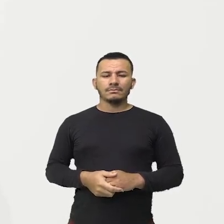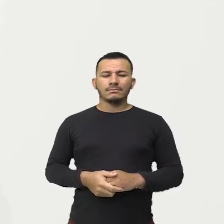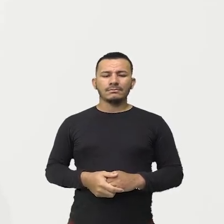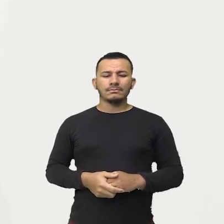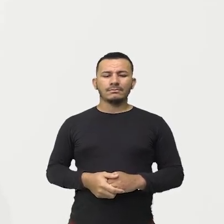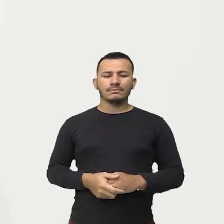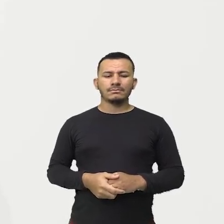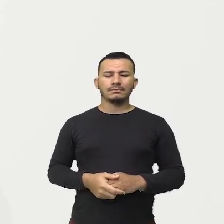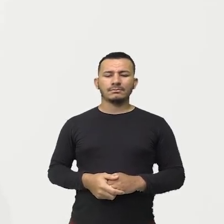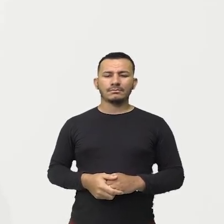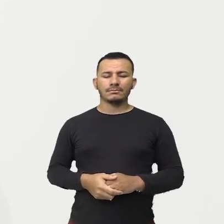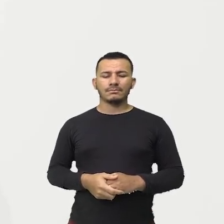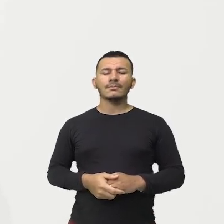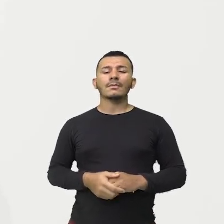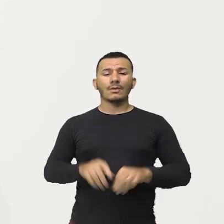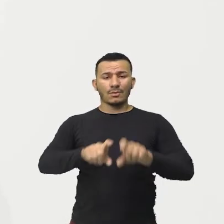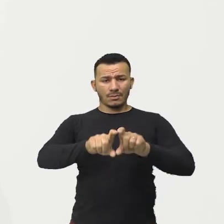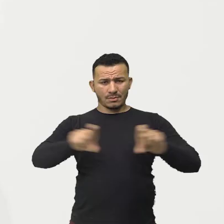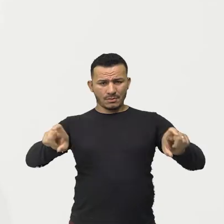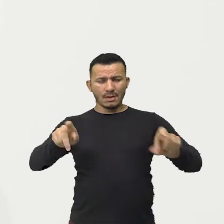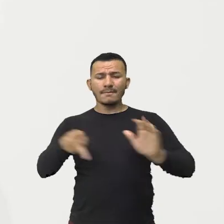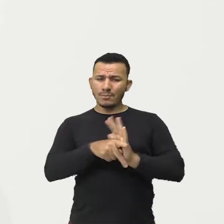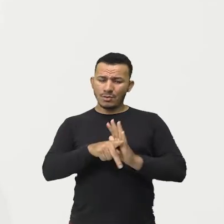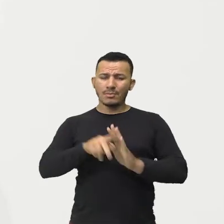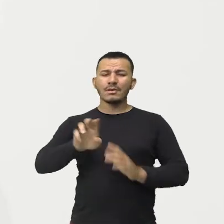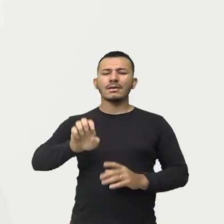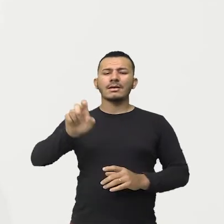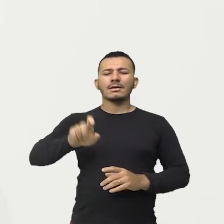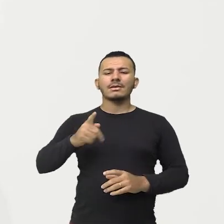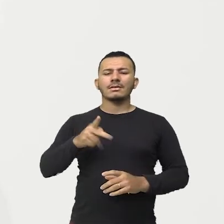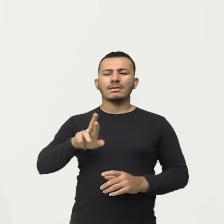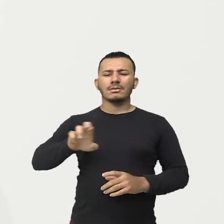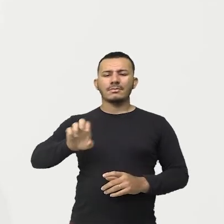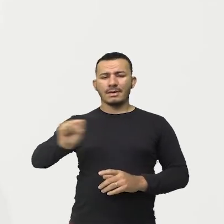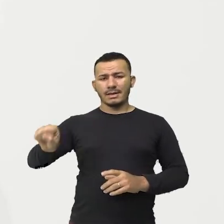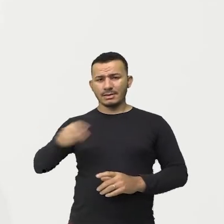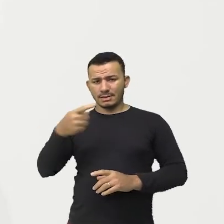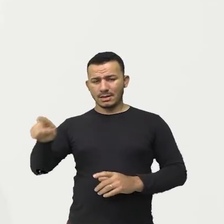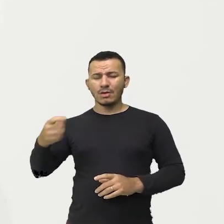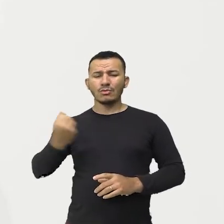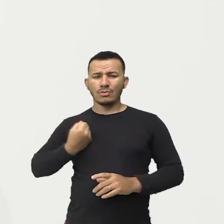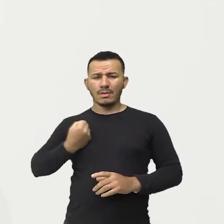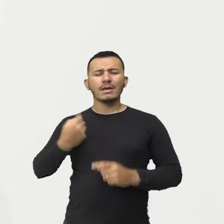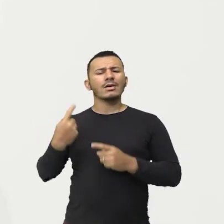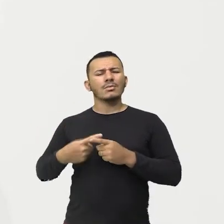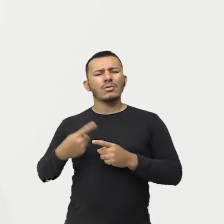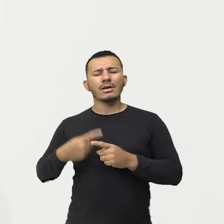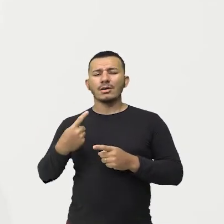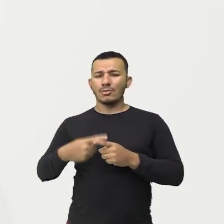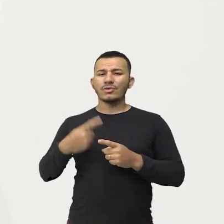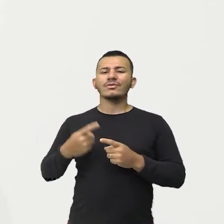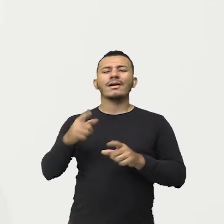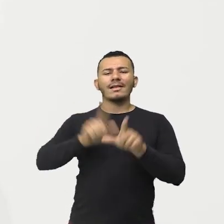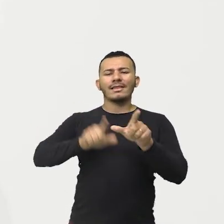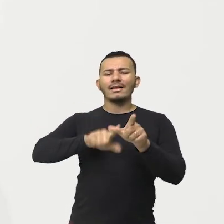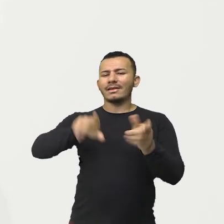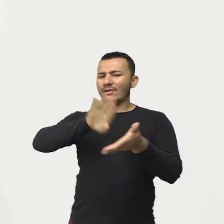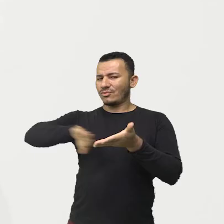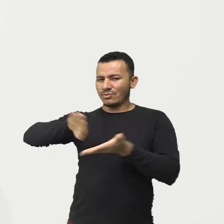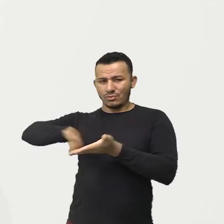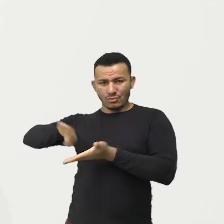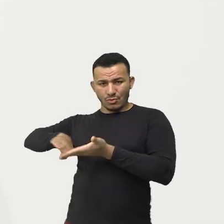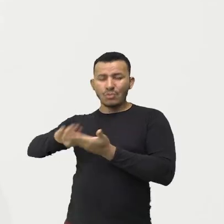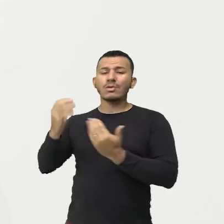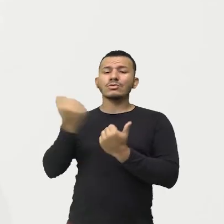Aqui nós temos a expressão numérica. Por que numérica? Porque agora nós já substituímos o valor do x e